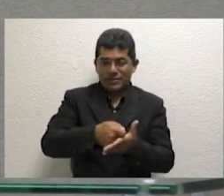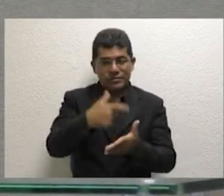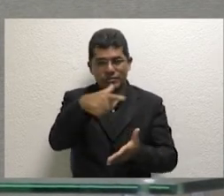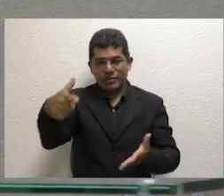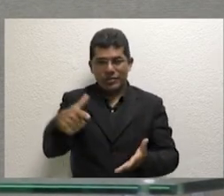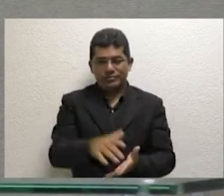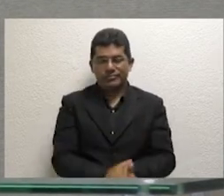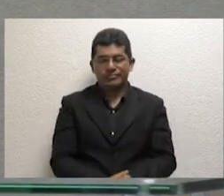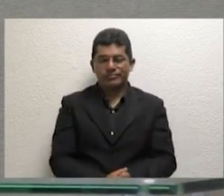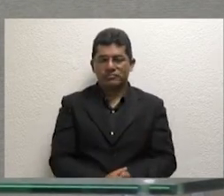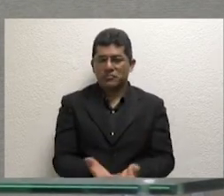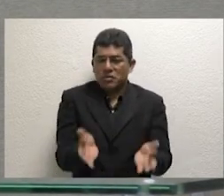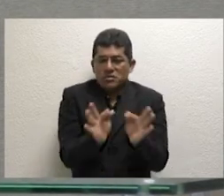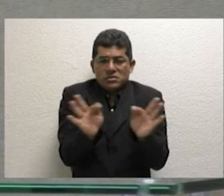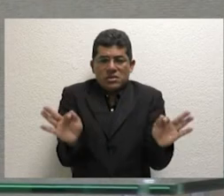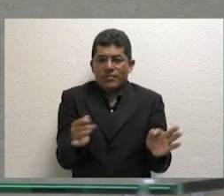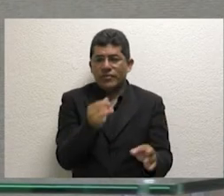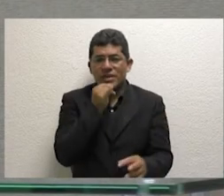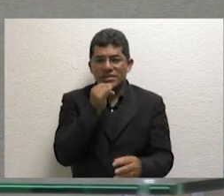muito simples